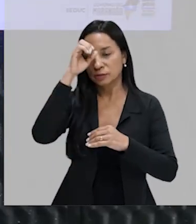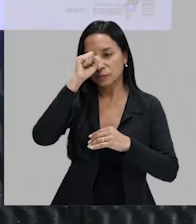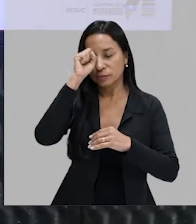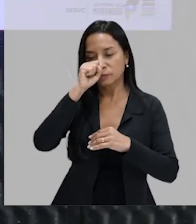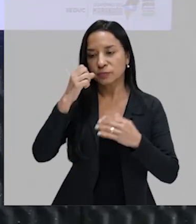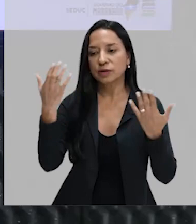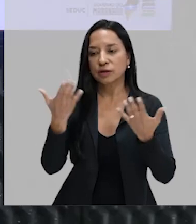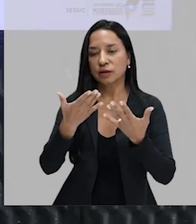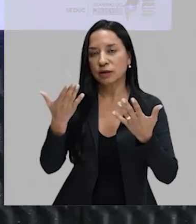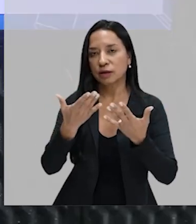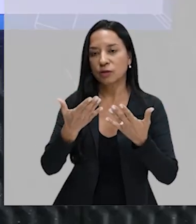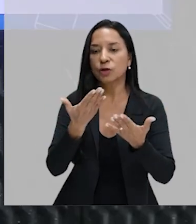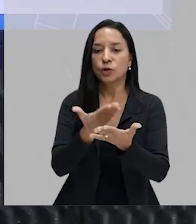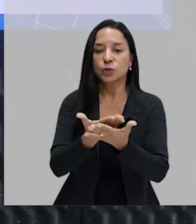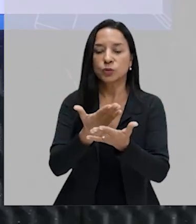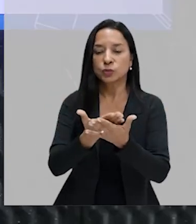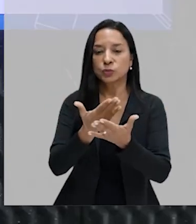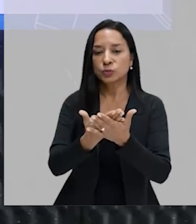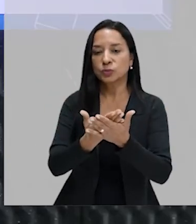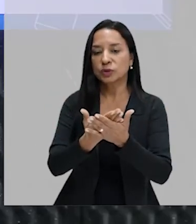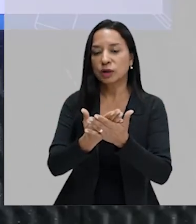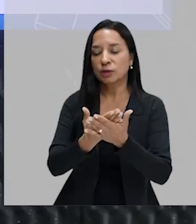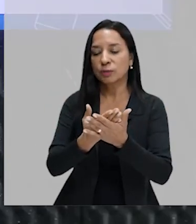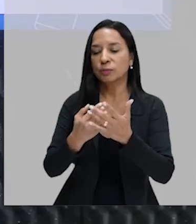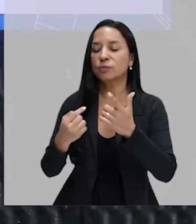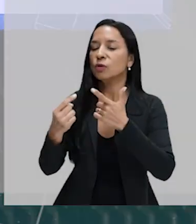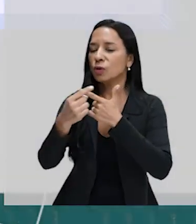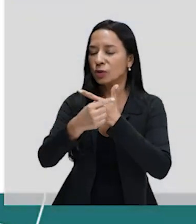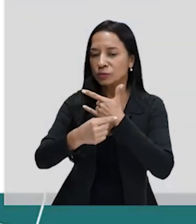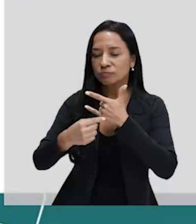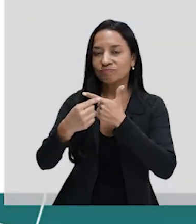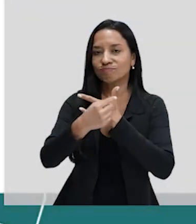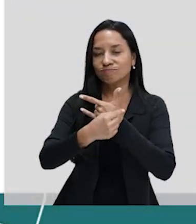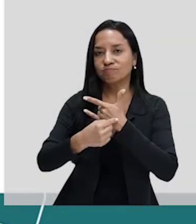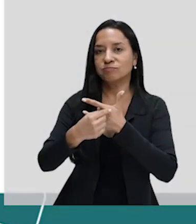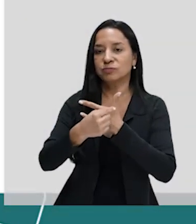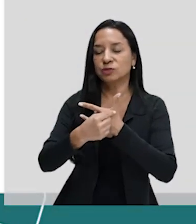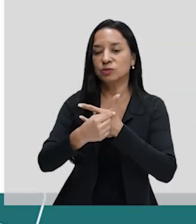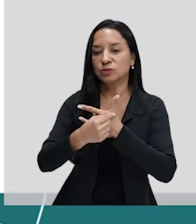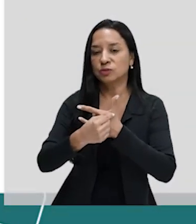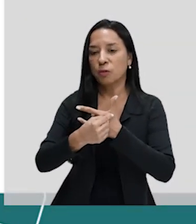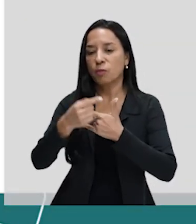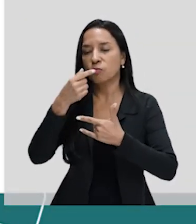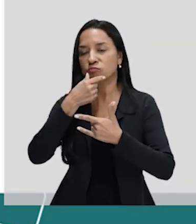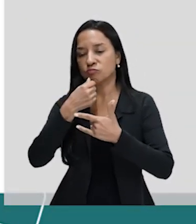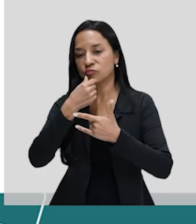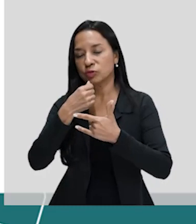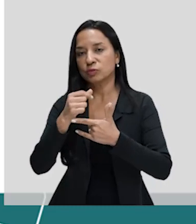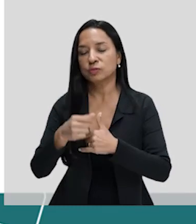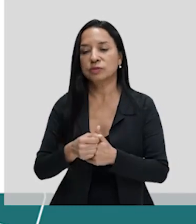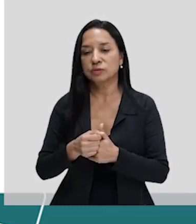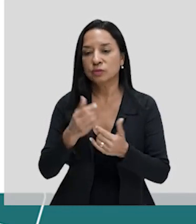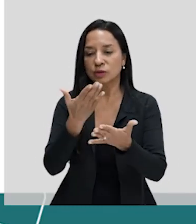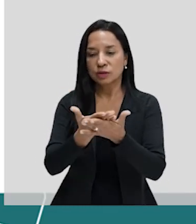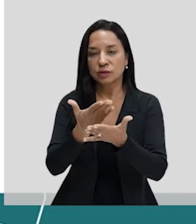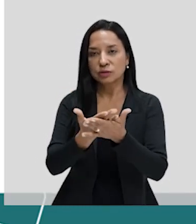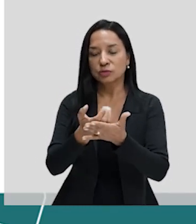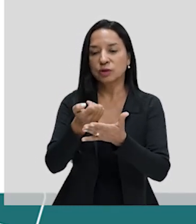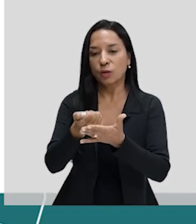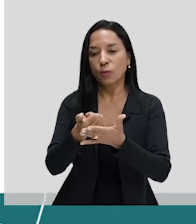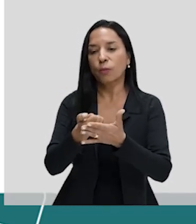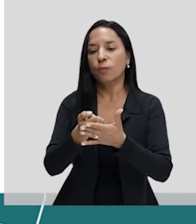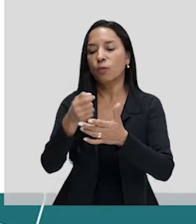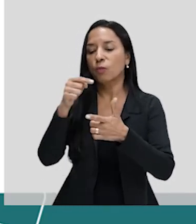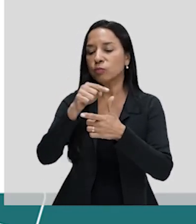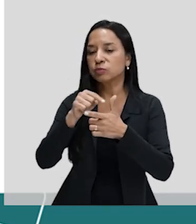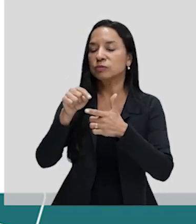vamos estudar, pessoal, sistema genital masculino. Nós vamos nessa aula estudar um pouco da